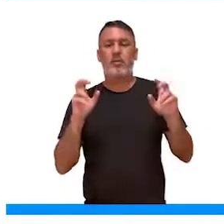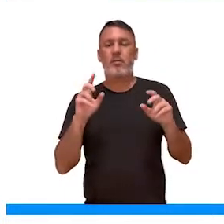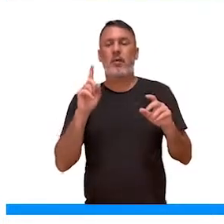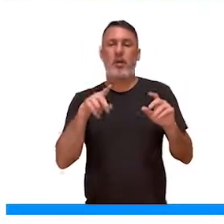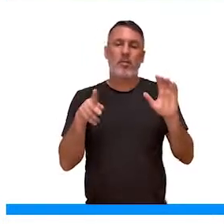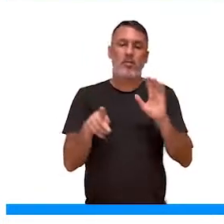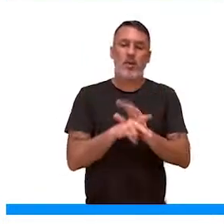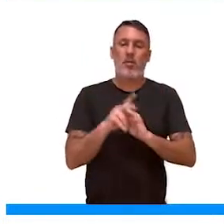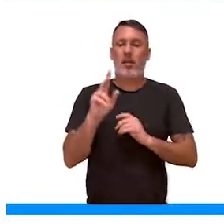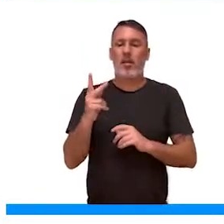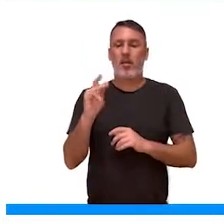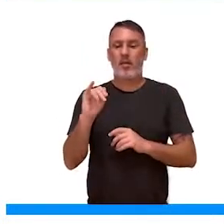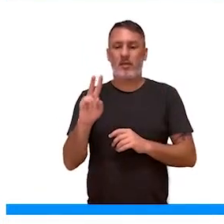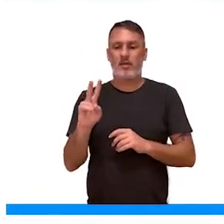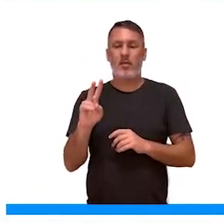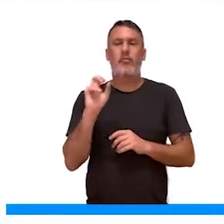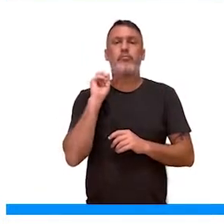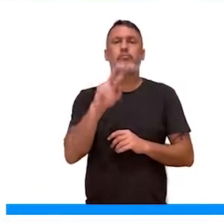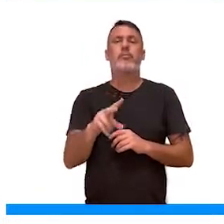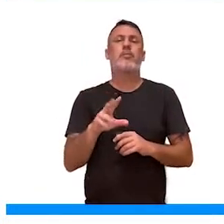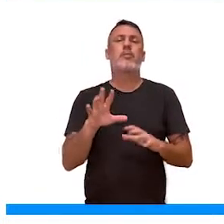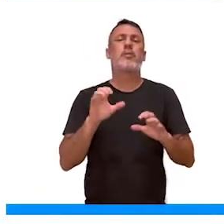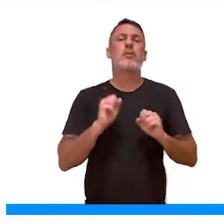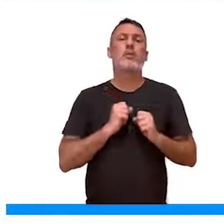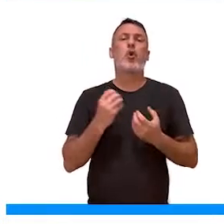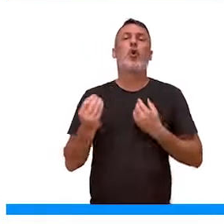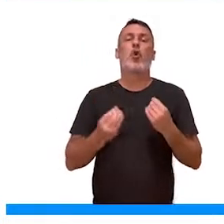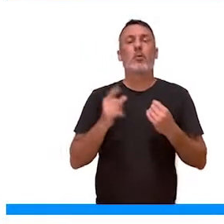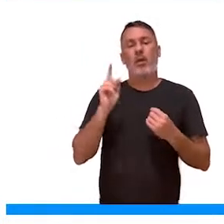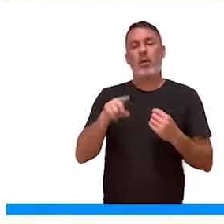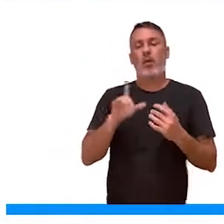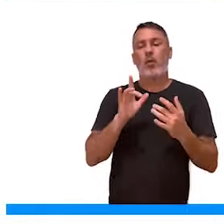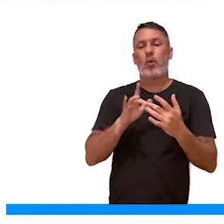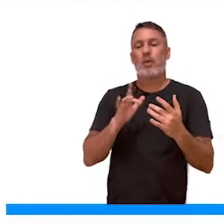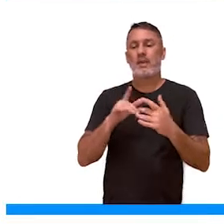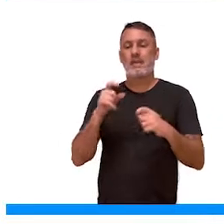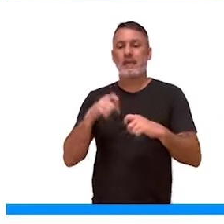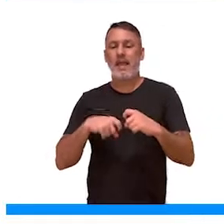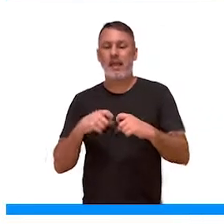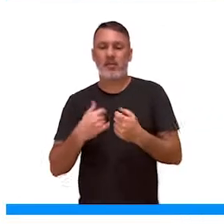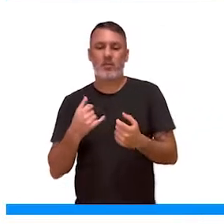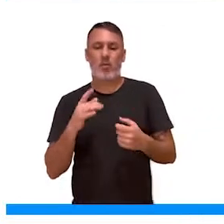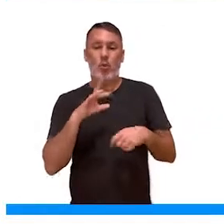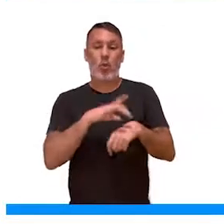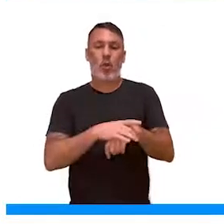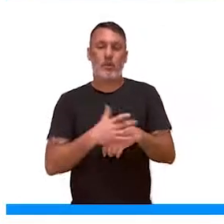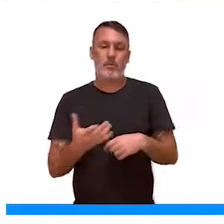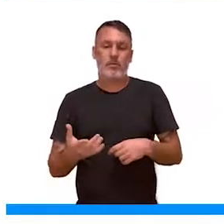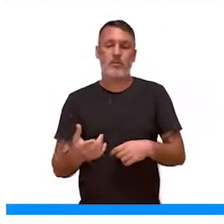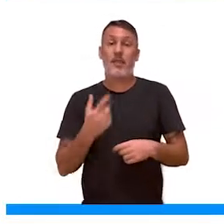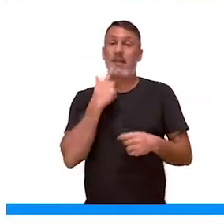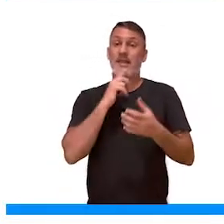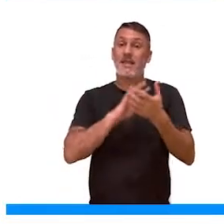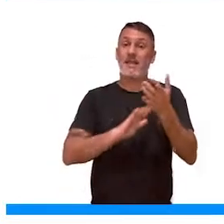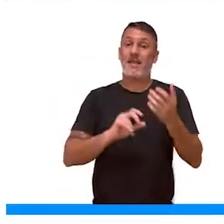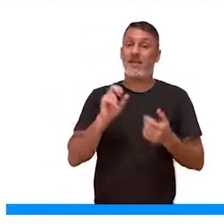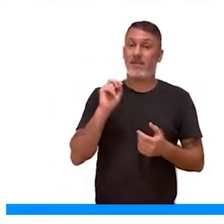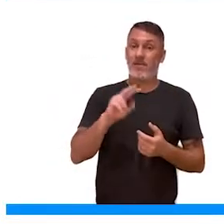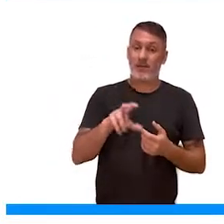provocada pelo vírus HIV, ela é transmitida principalmente pelo contato sexual, então uma IST,